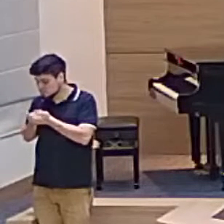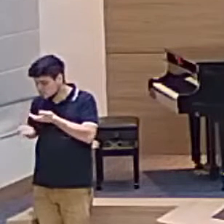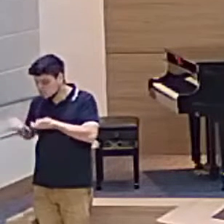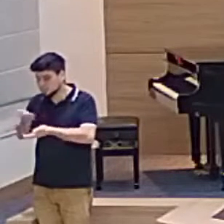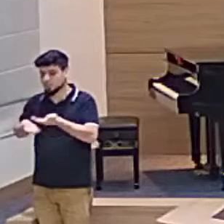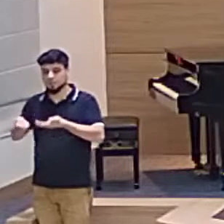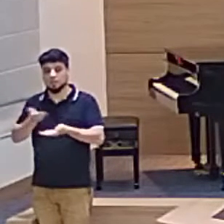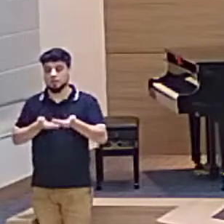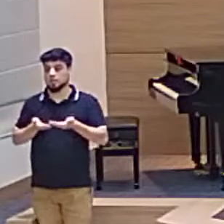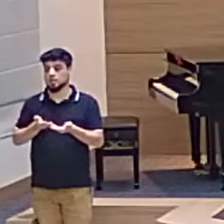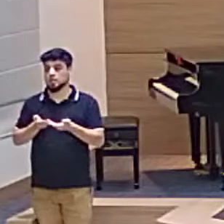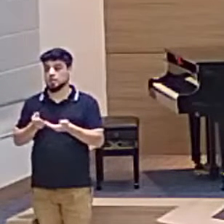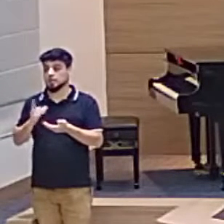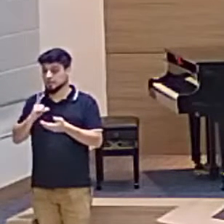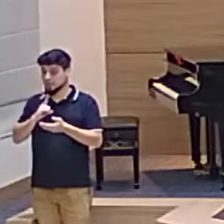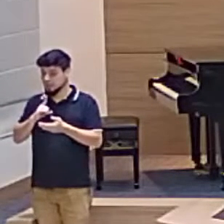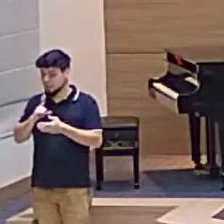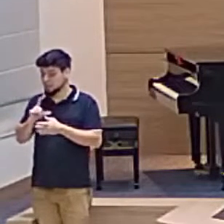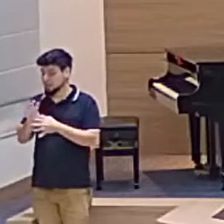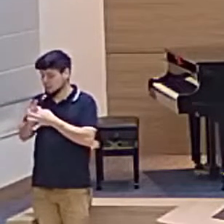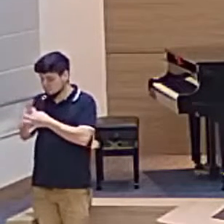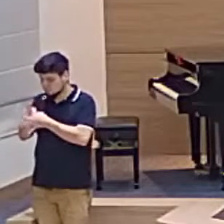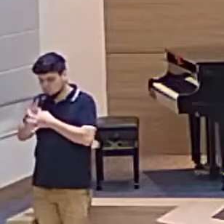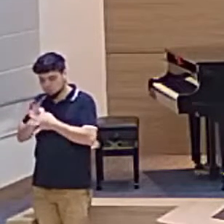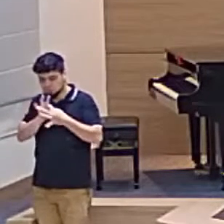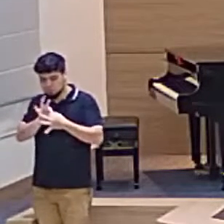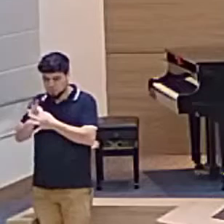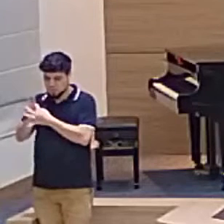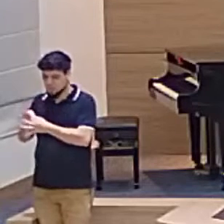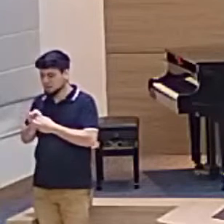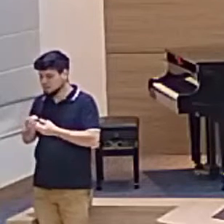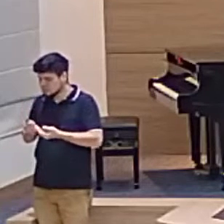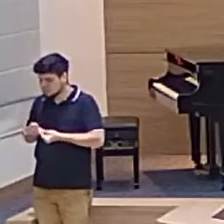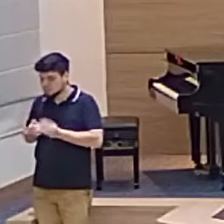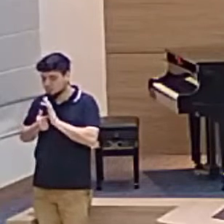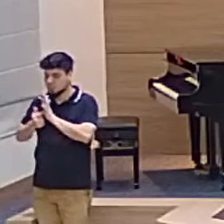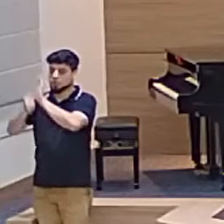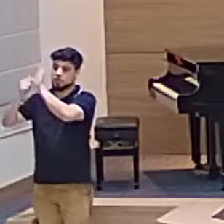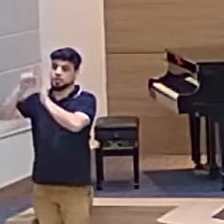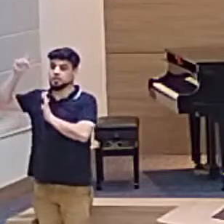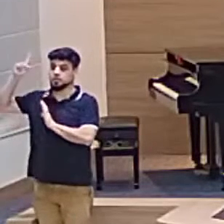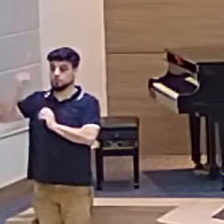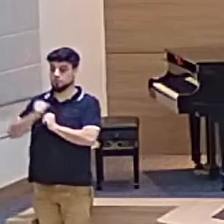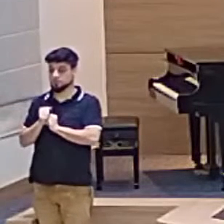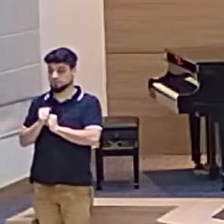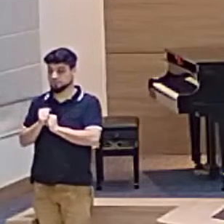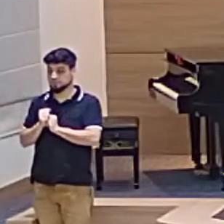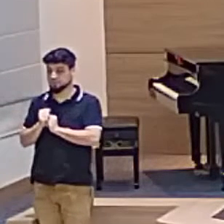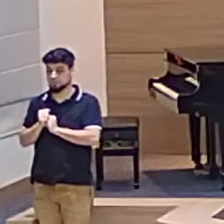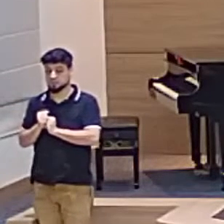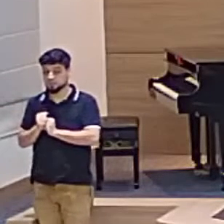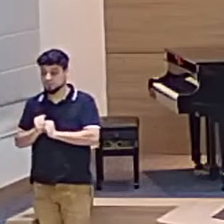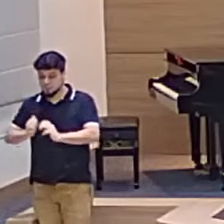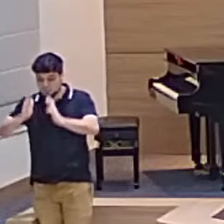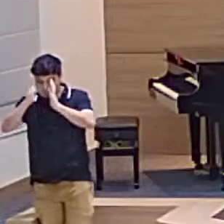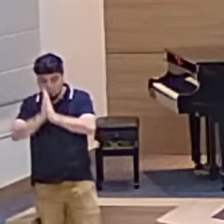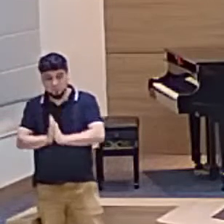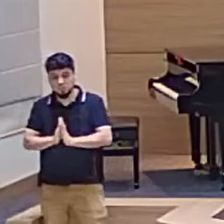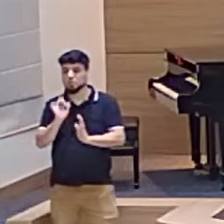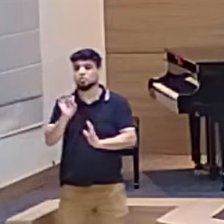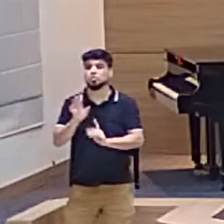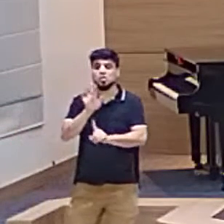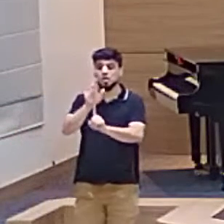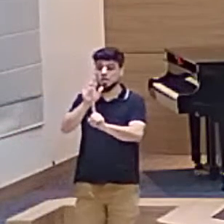Altar do Senhor de verdade não adianta performance adoração Não é feito é feita de performance